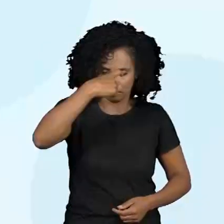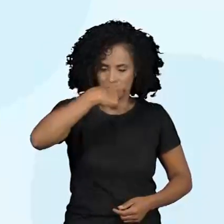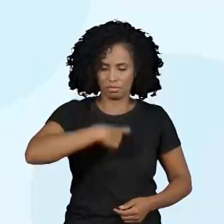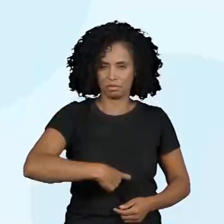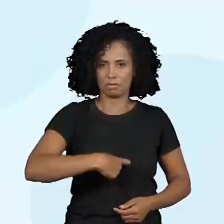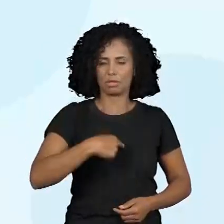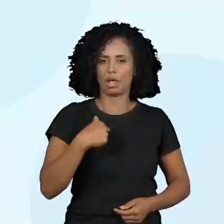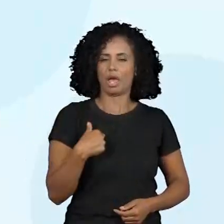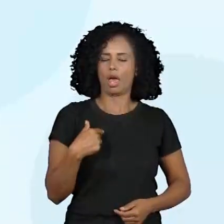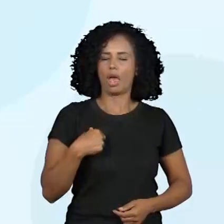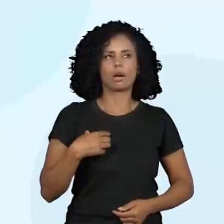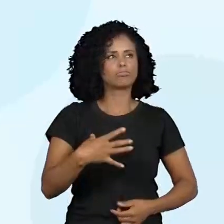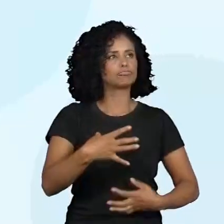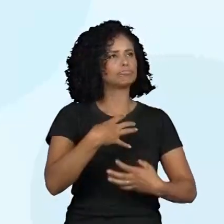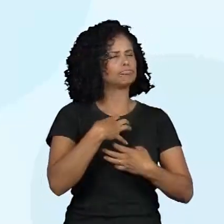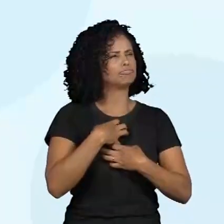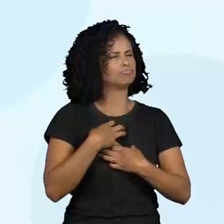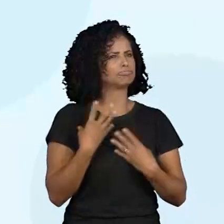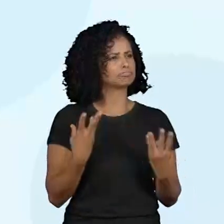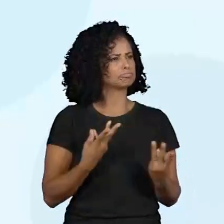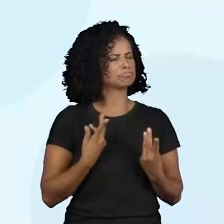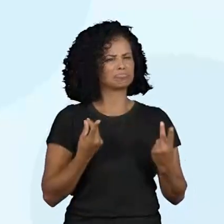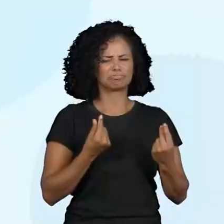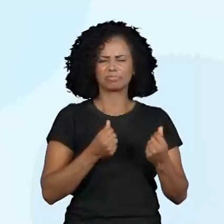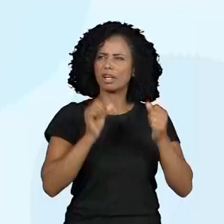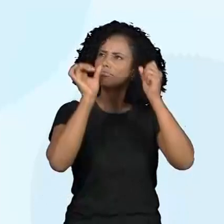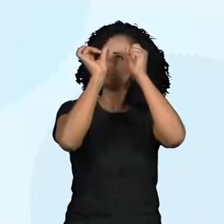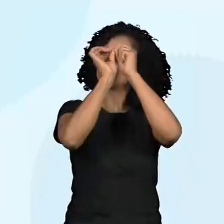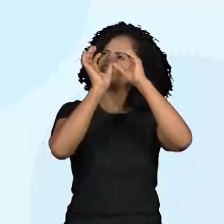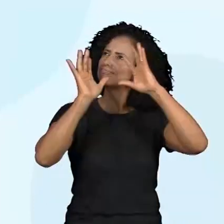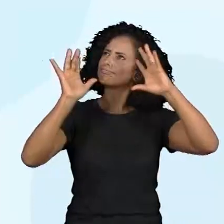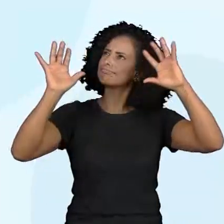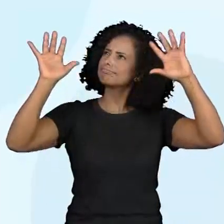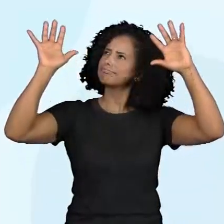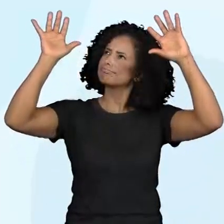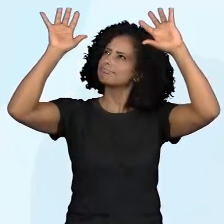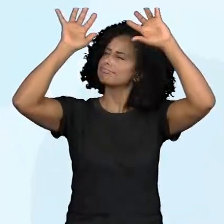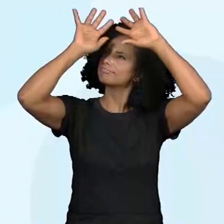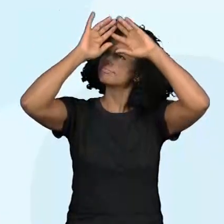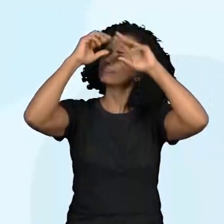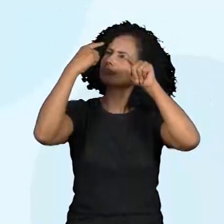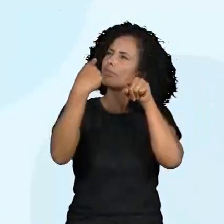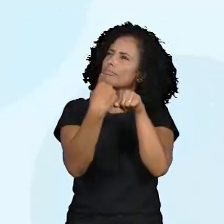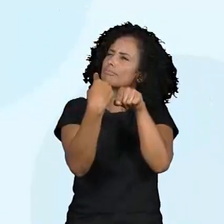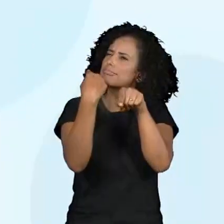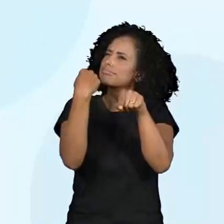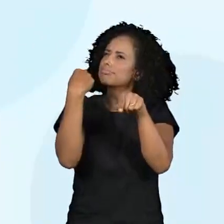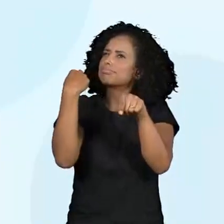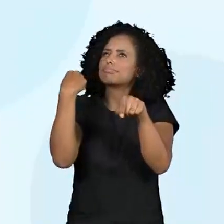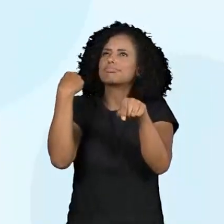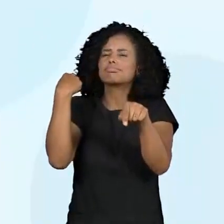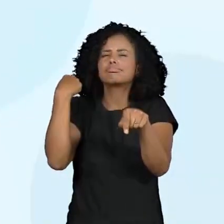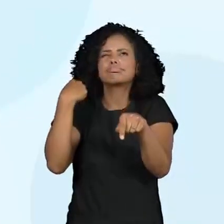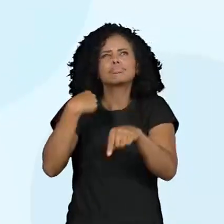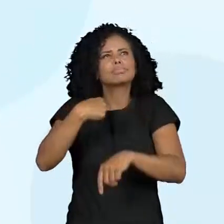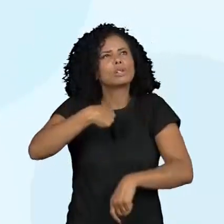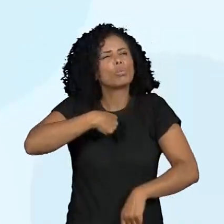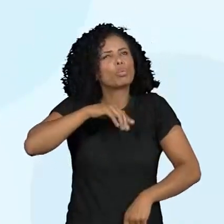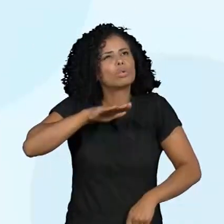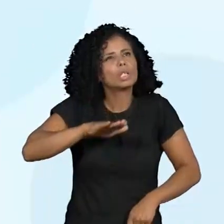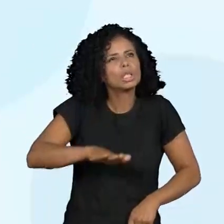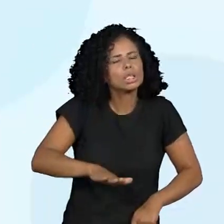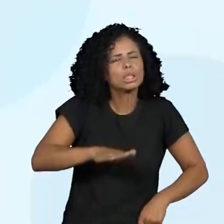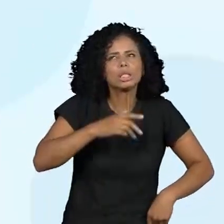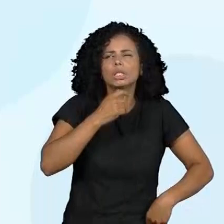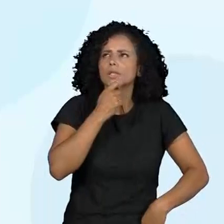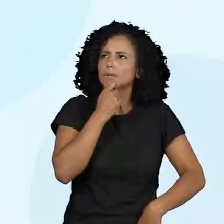sujeito x e a sensação de parar no tempo minha infância ela